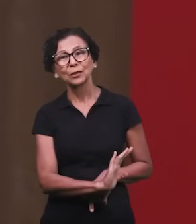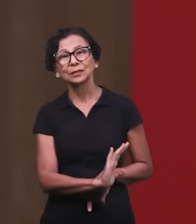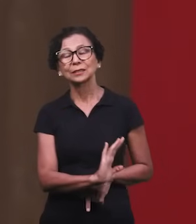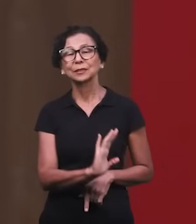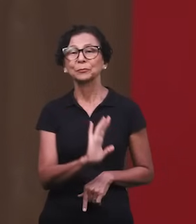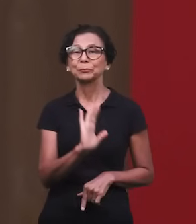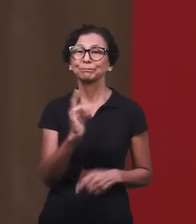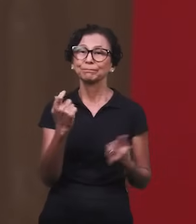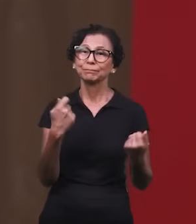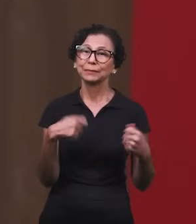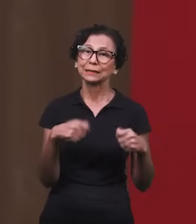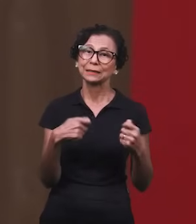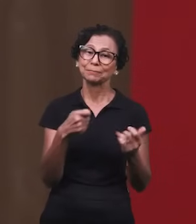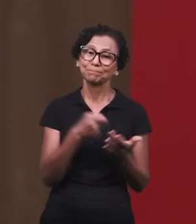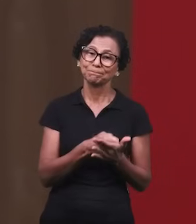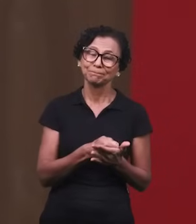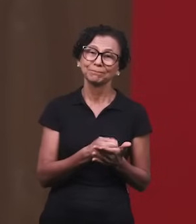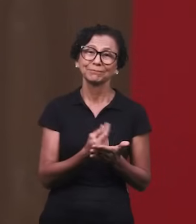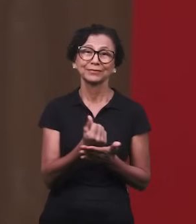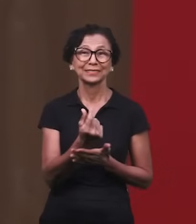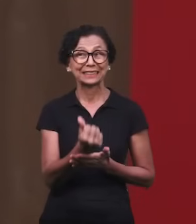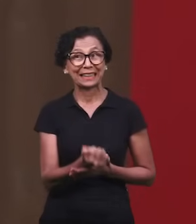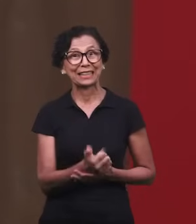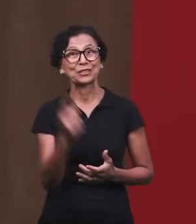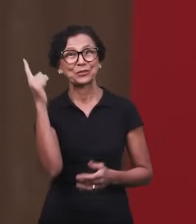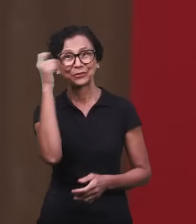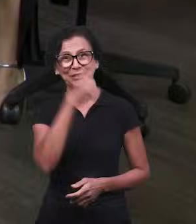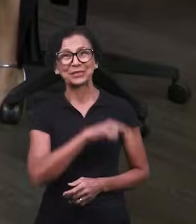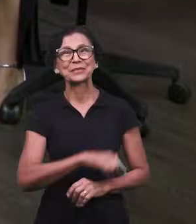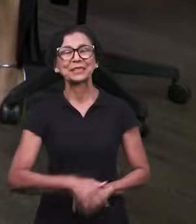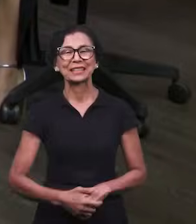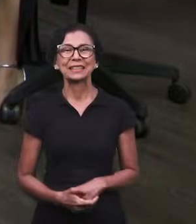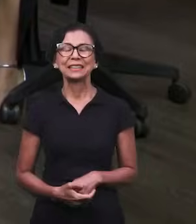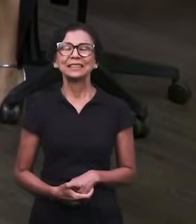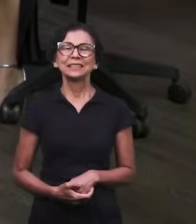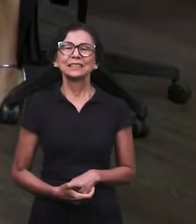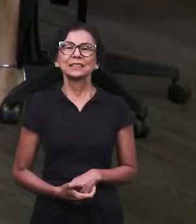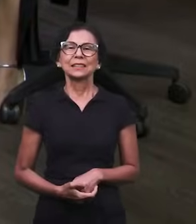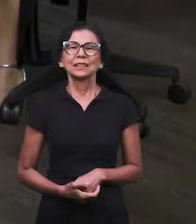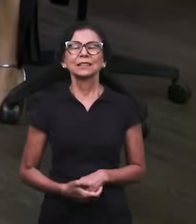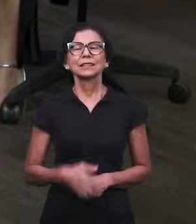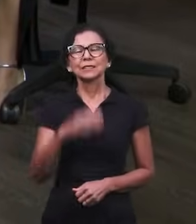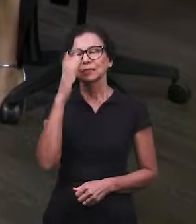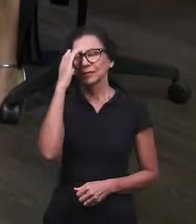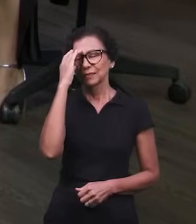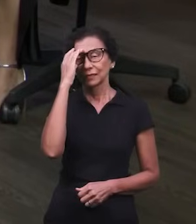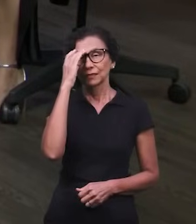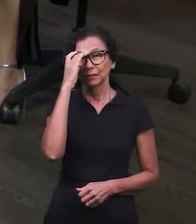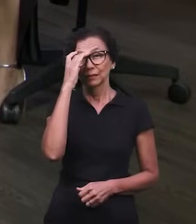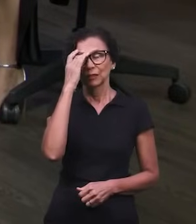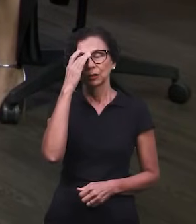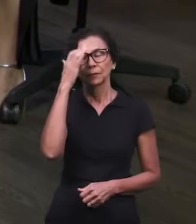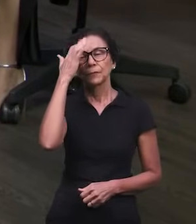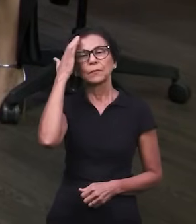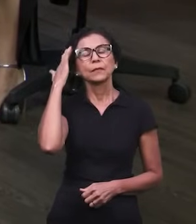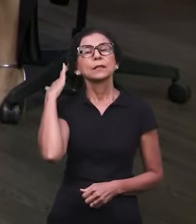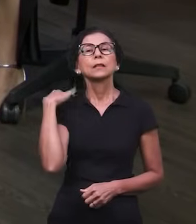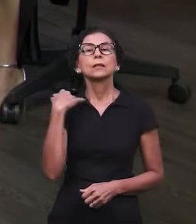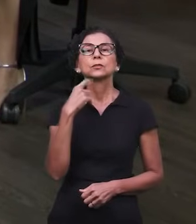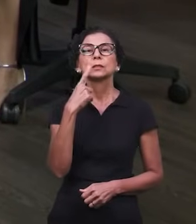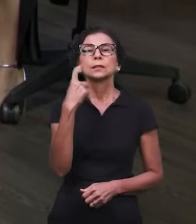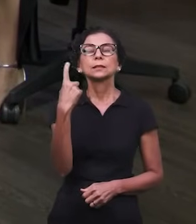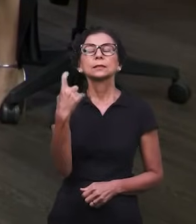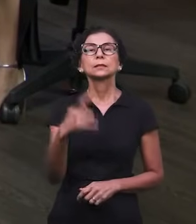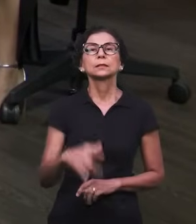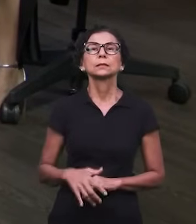obrigação. É o dilema da vida real. Eu acho muito interessante, eu falei sobre a minha